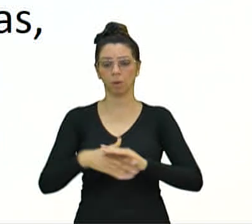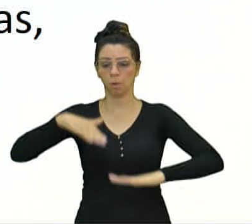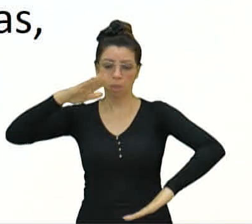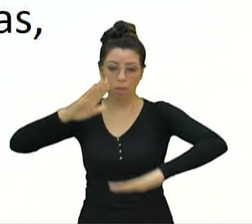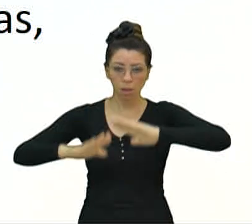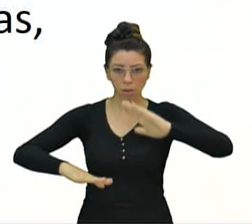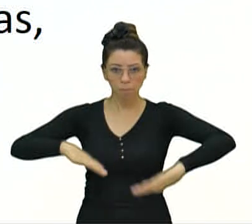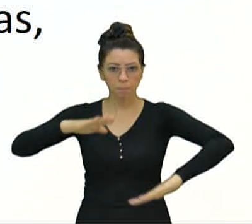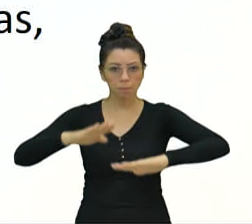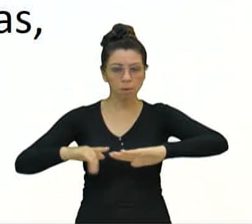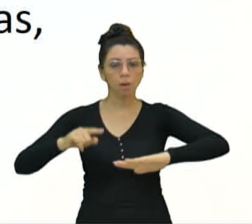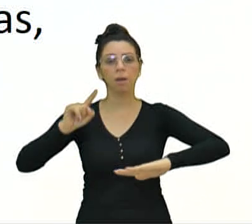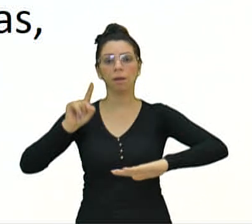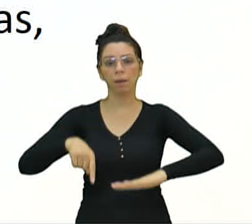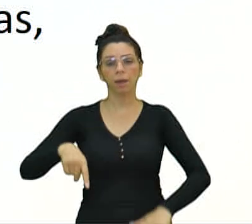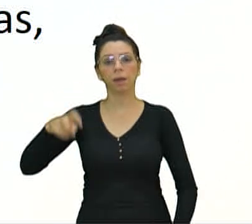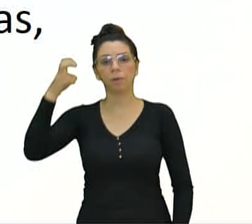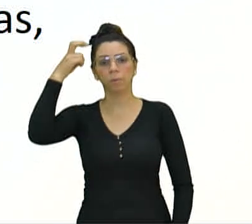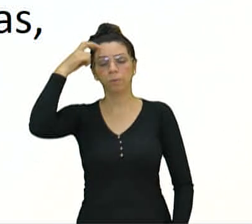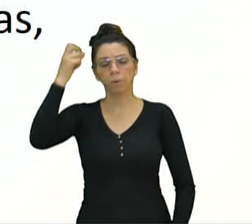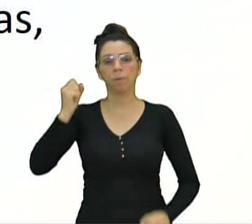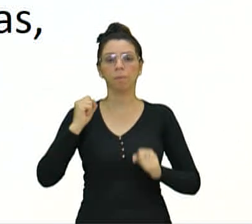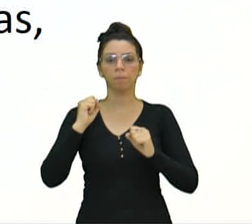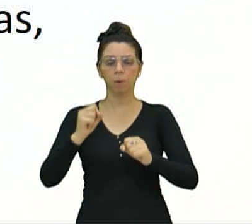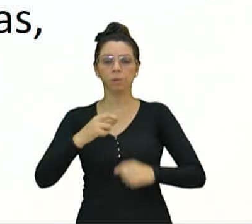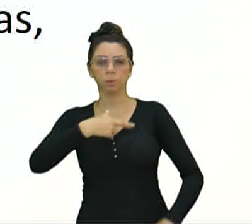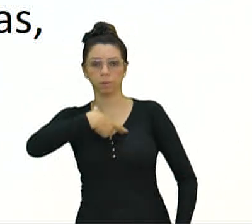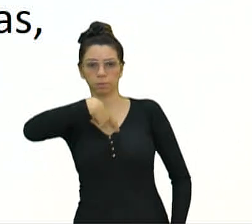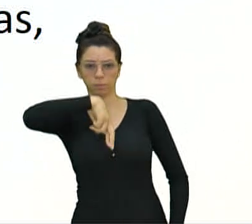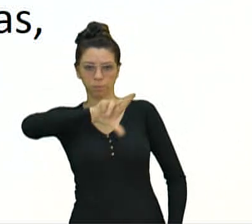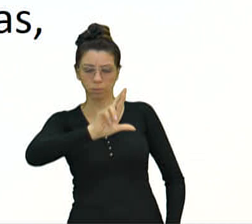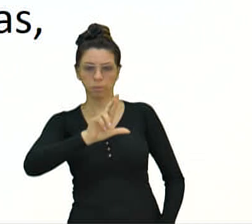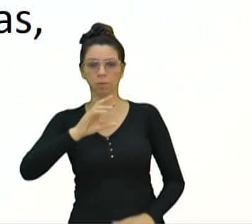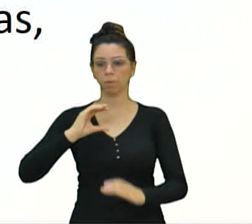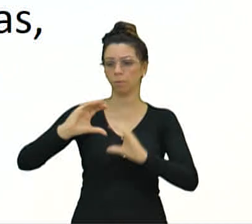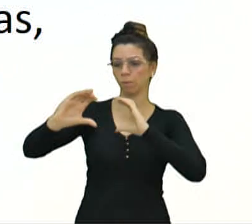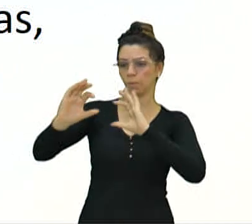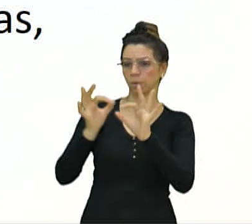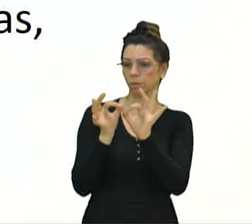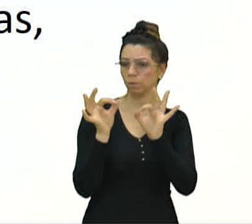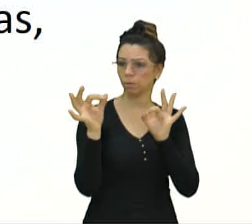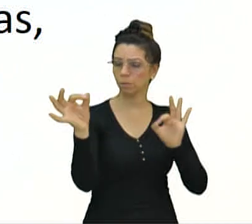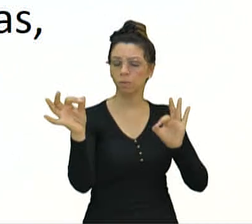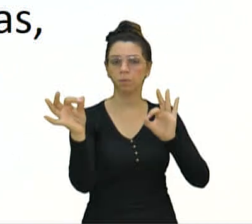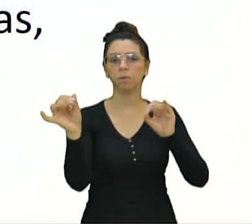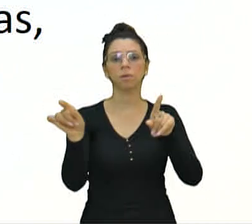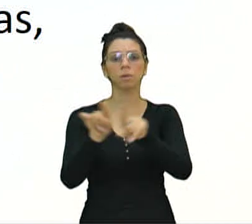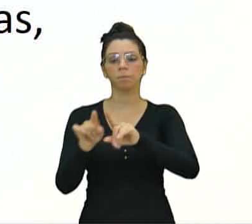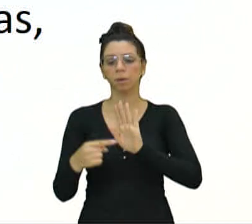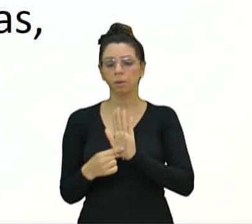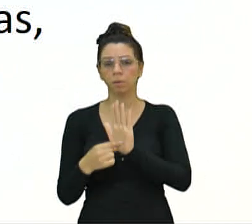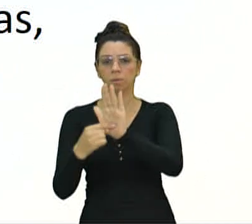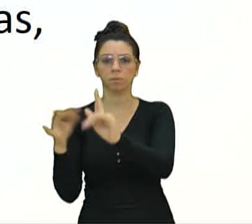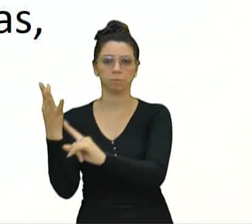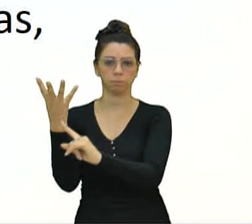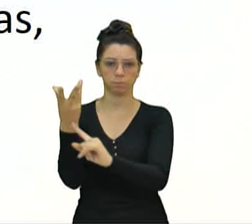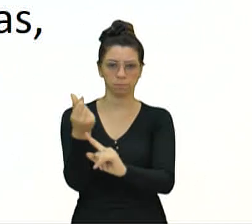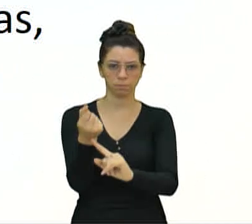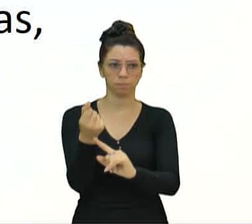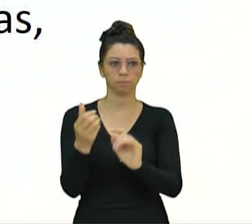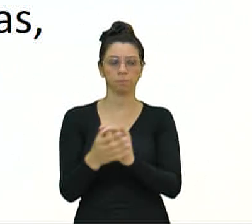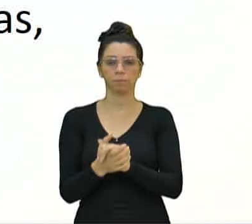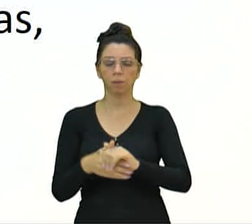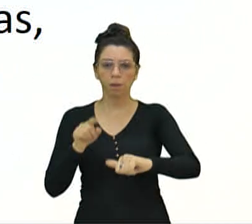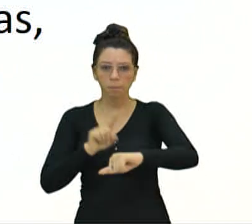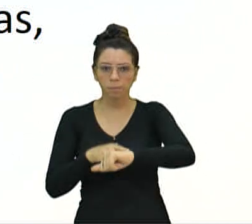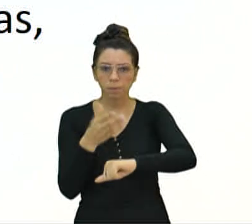elemento cultural que pode ser usado em manifestações religiosas, na comunicação à distância e em apresentações artísticas. Um